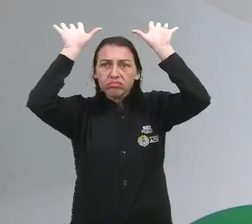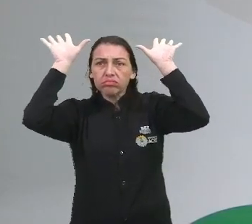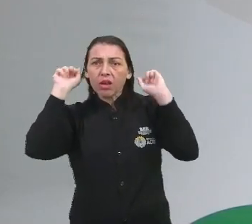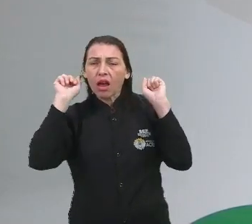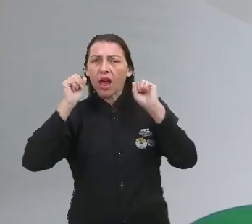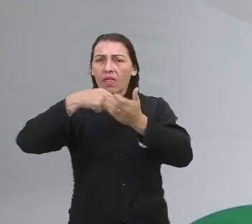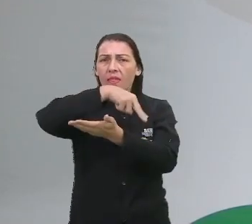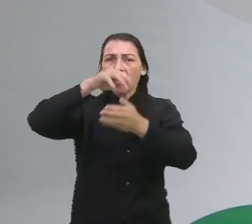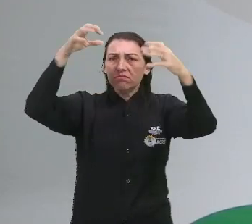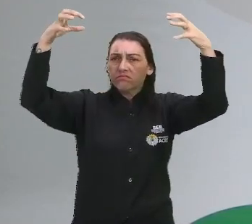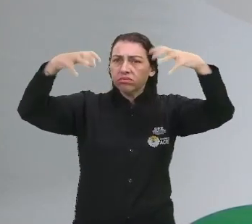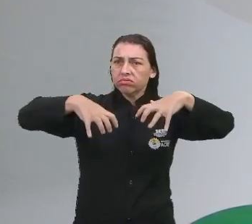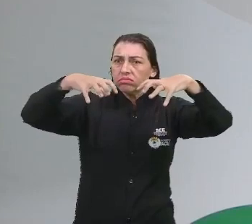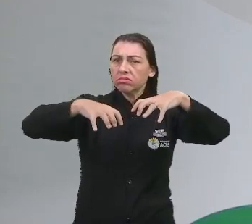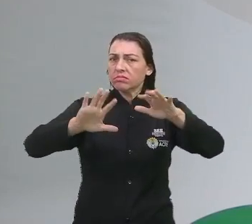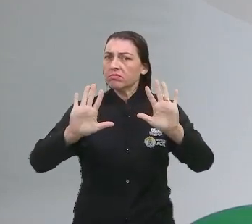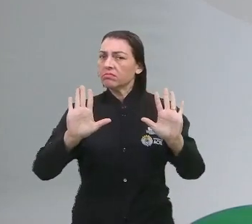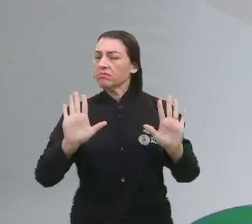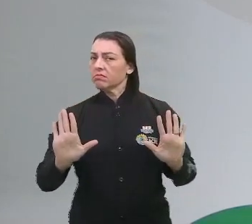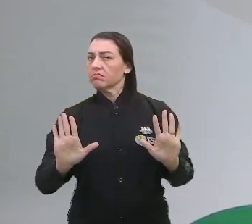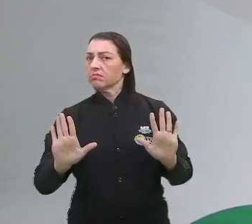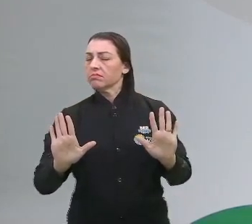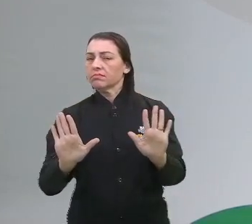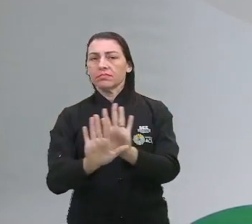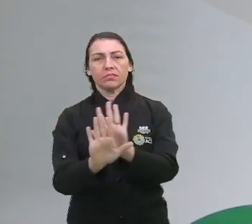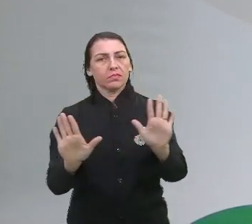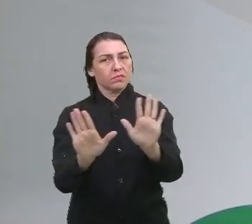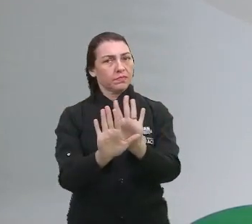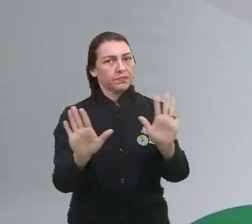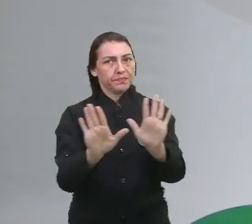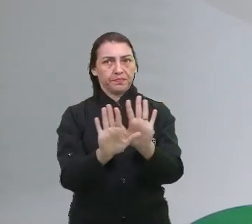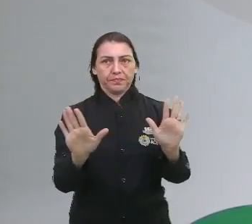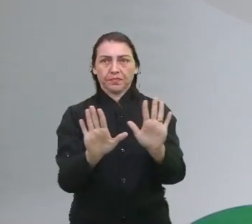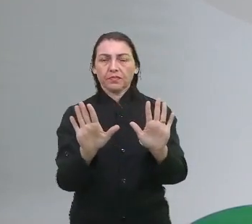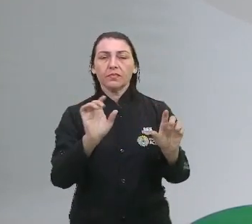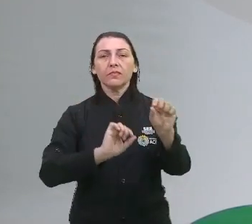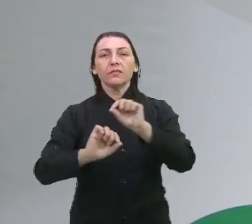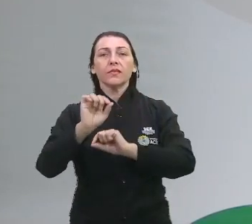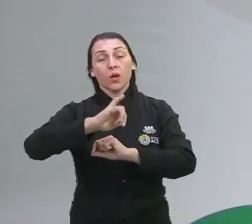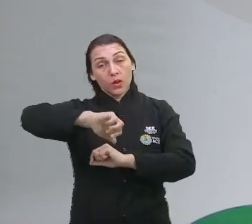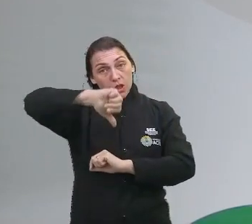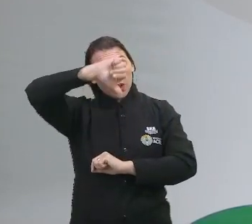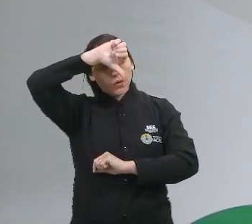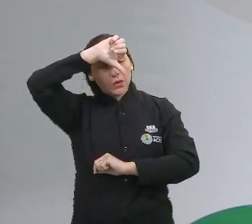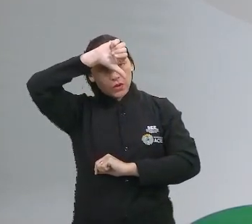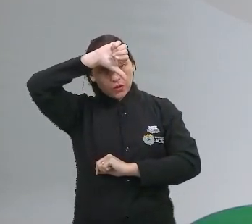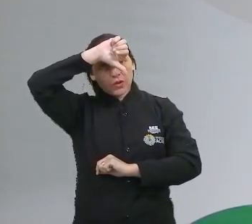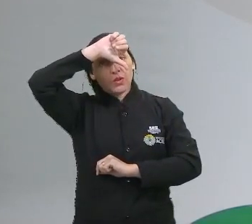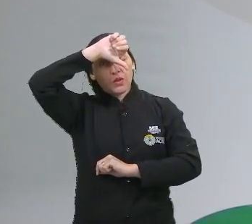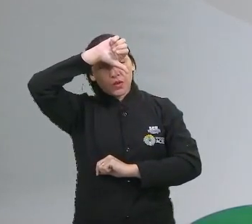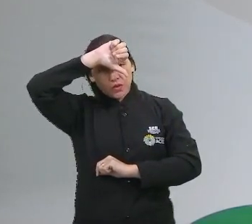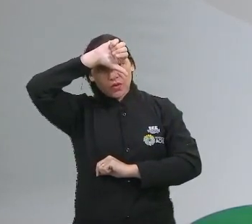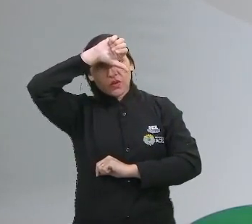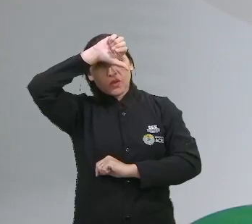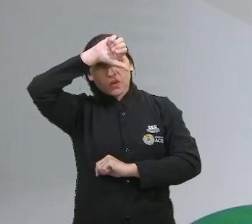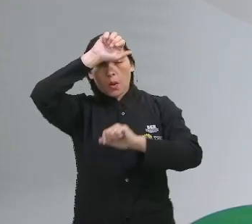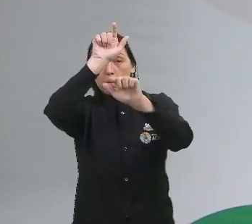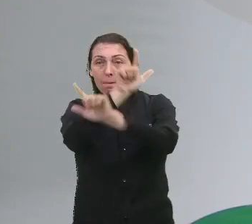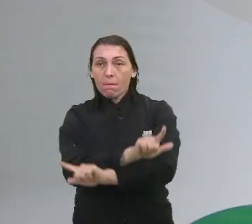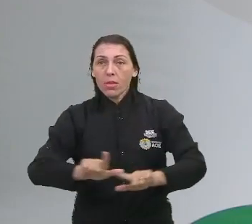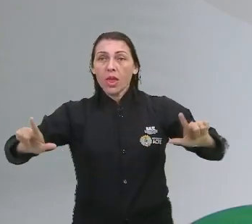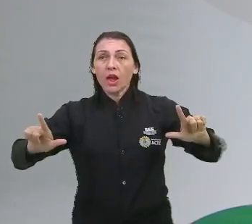chuva. Isso é um mais suprassumo do estereótipo. É uma concepção vazia e